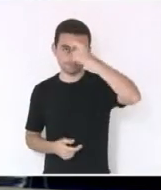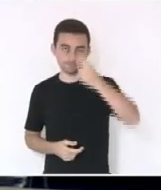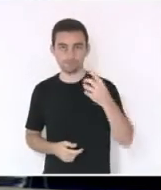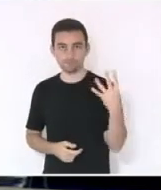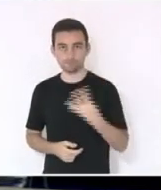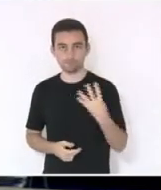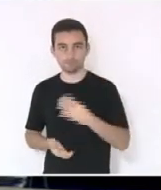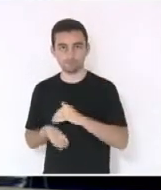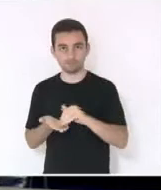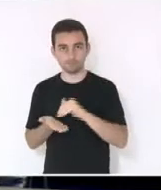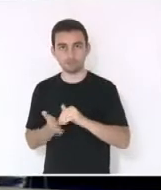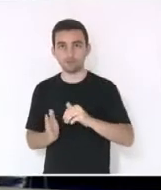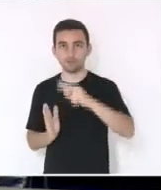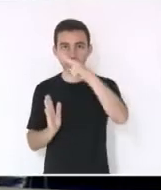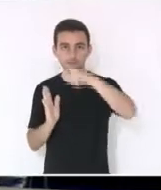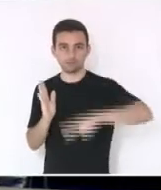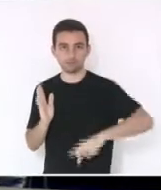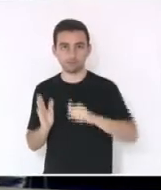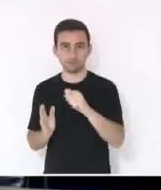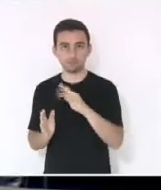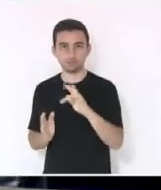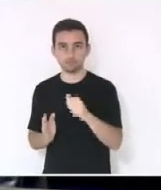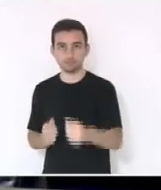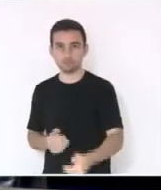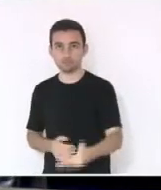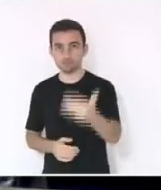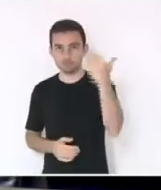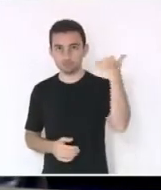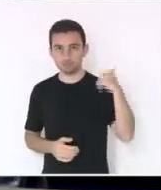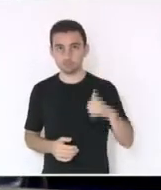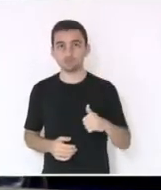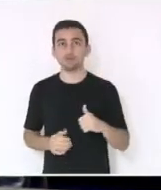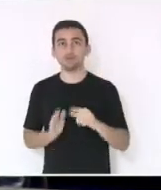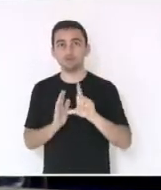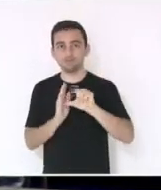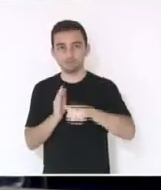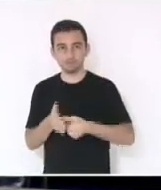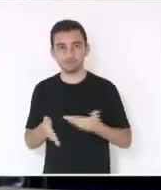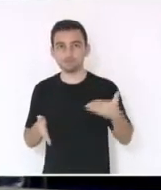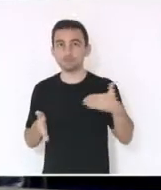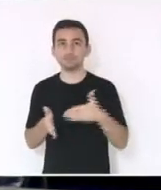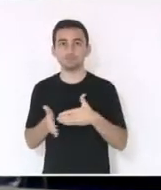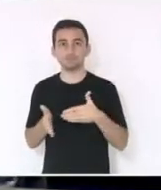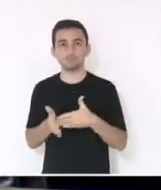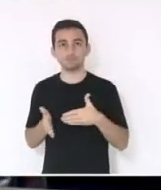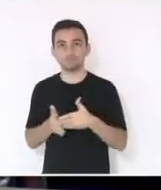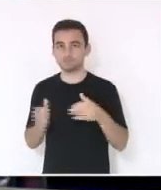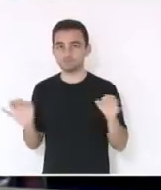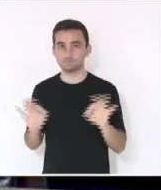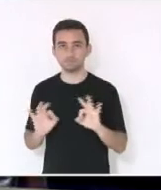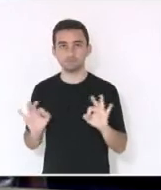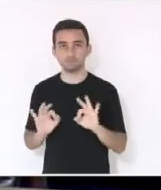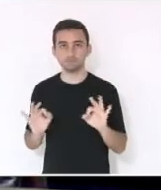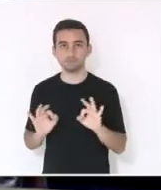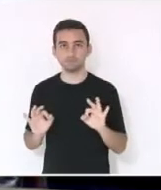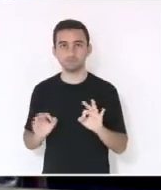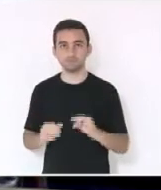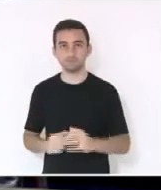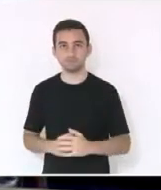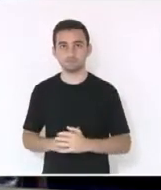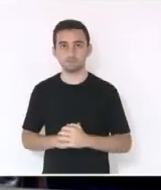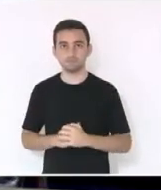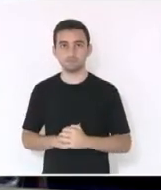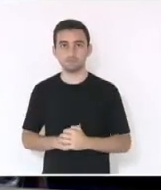para proceder à leitura da ata da sessão anterior, que, na sequência, foi aprovada sem